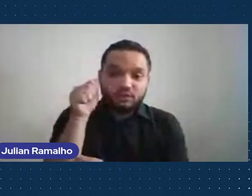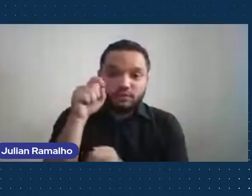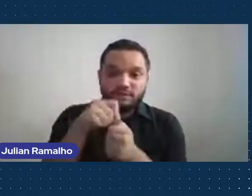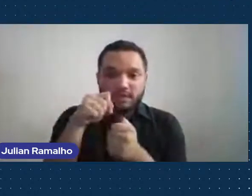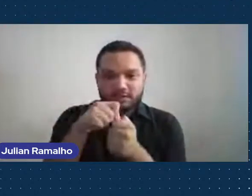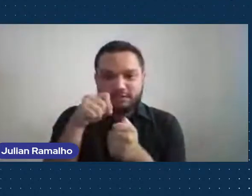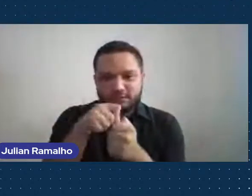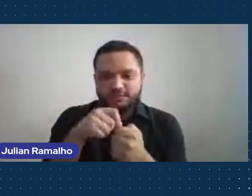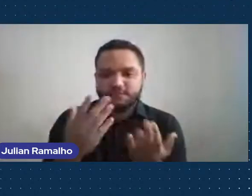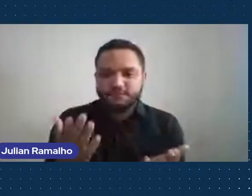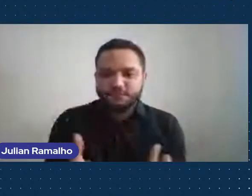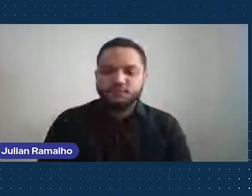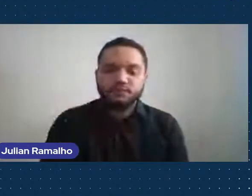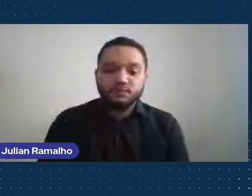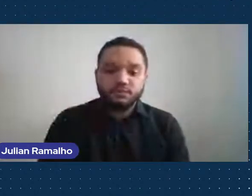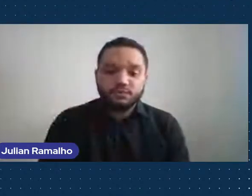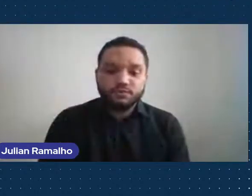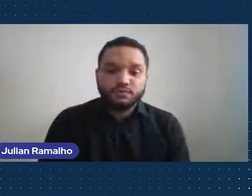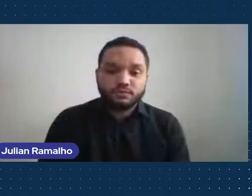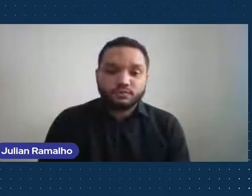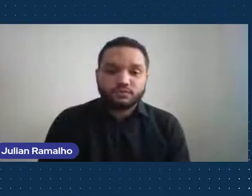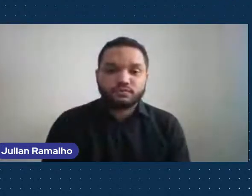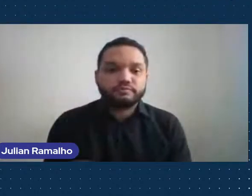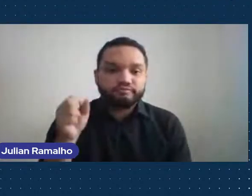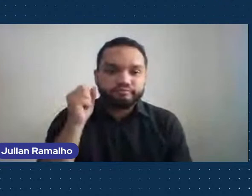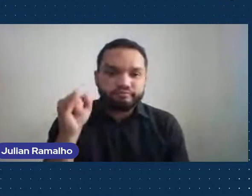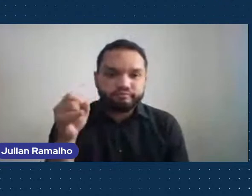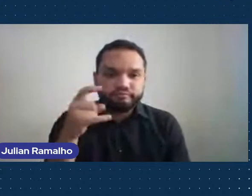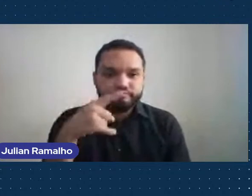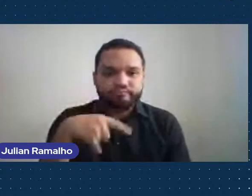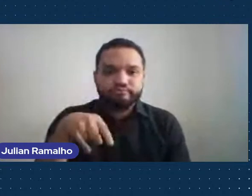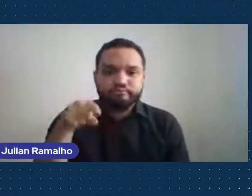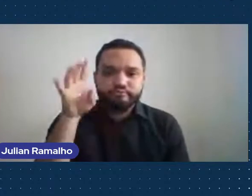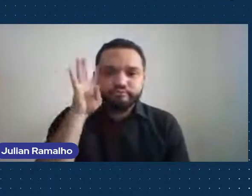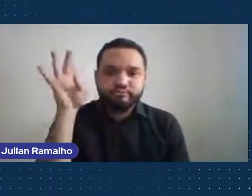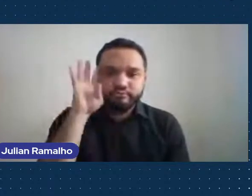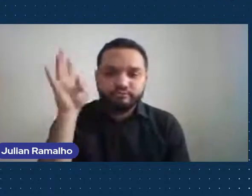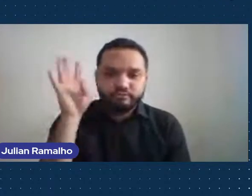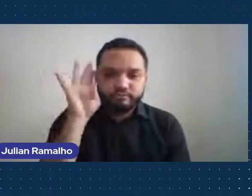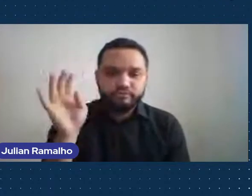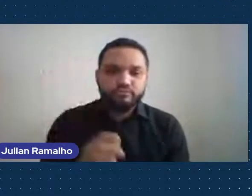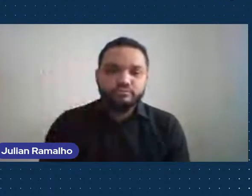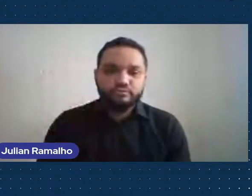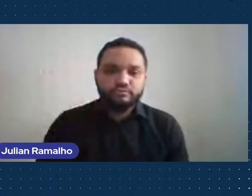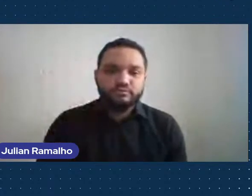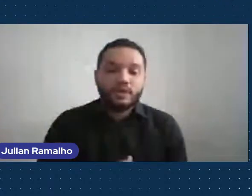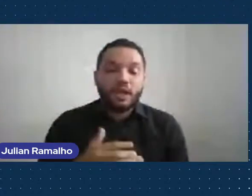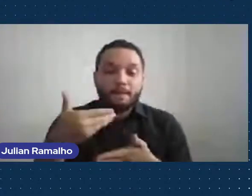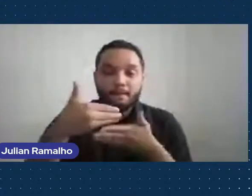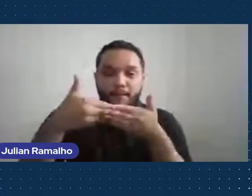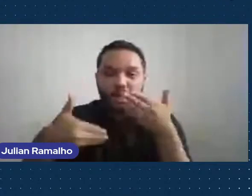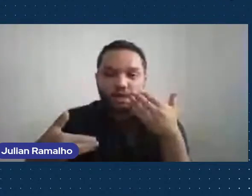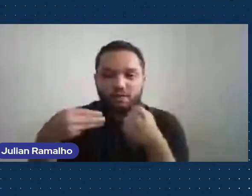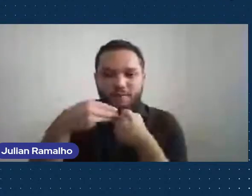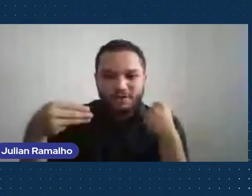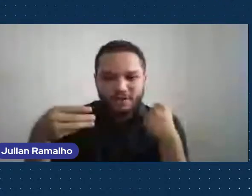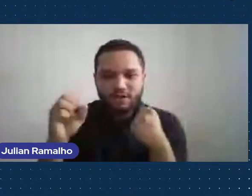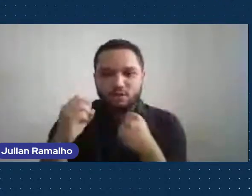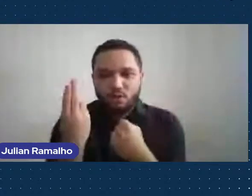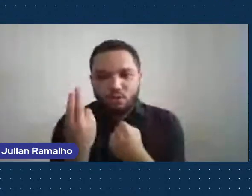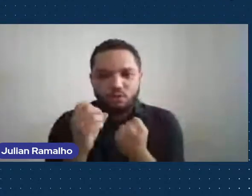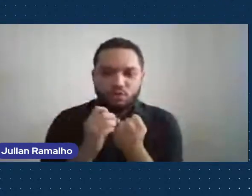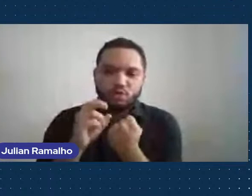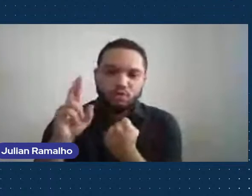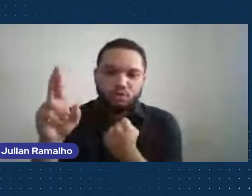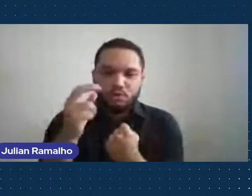né? Se a gente pensar aqui especificamente numa seleção de mestrado e de doutorado, que